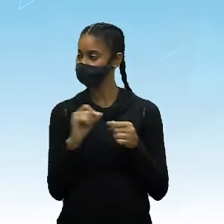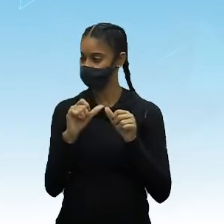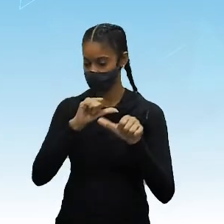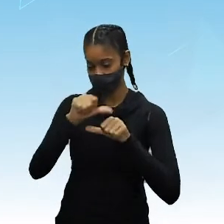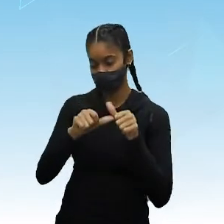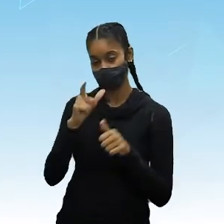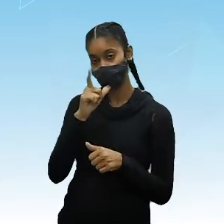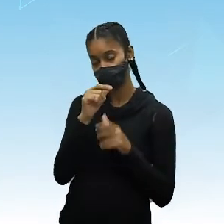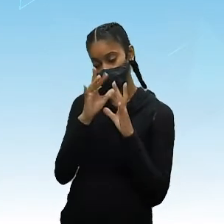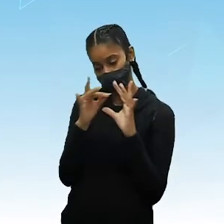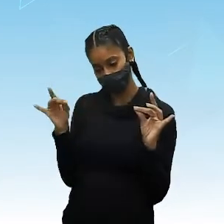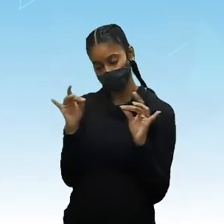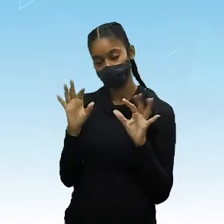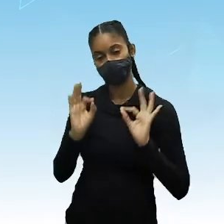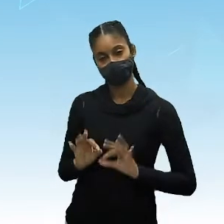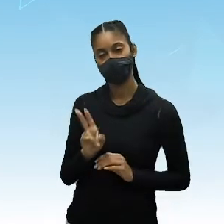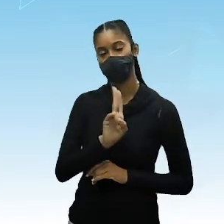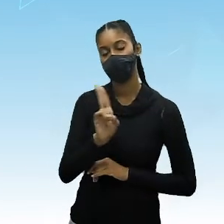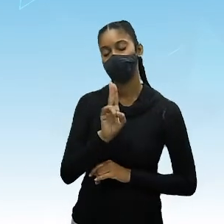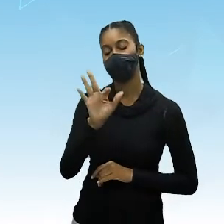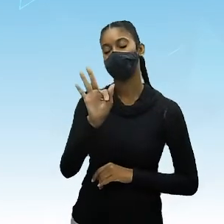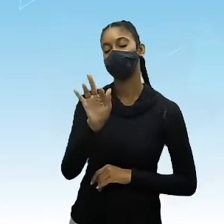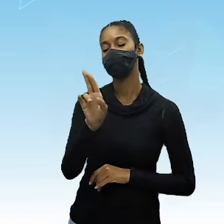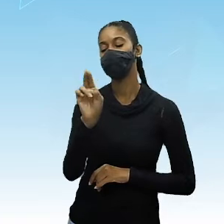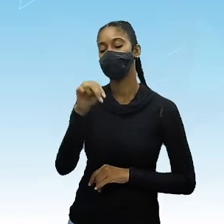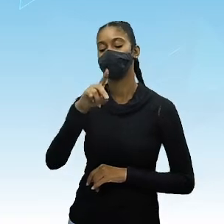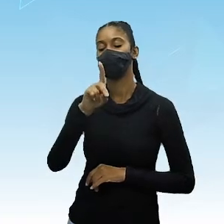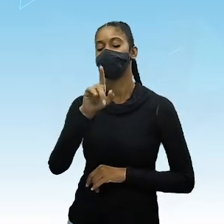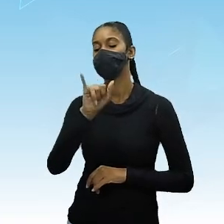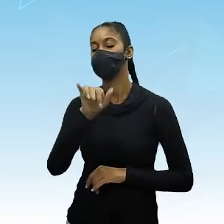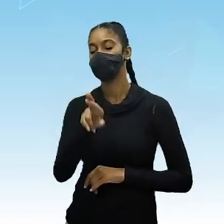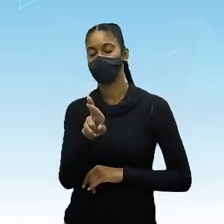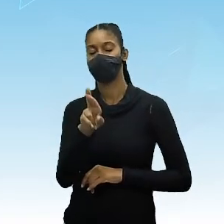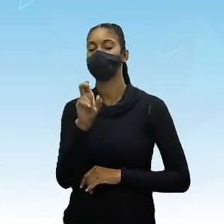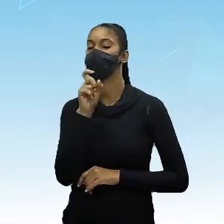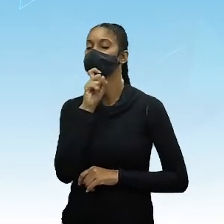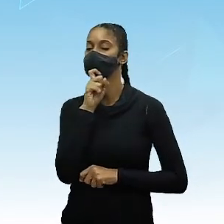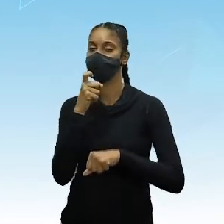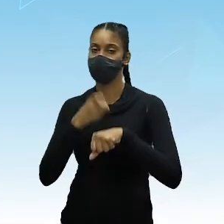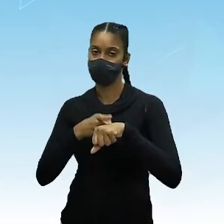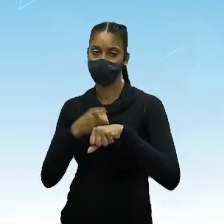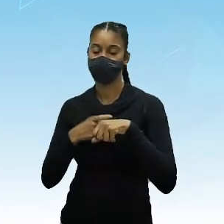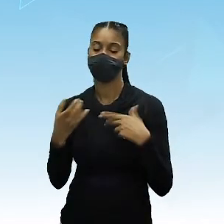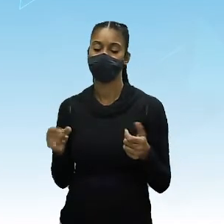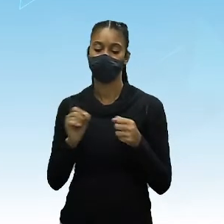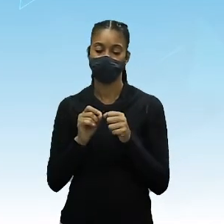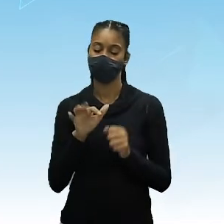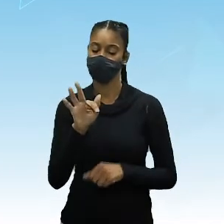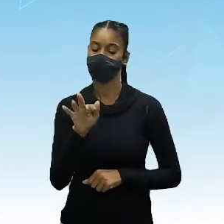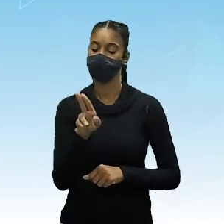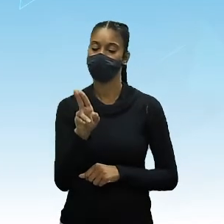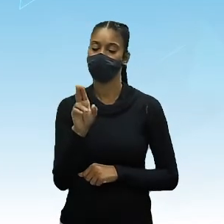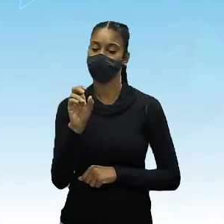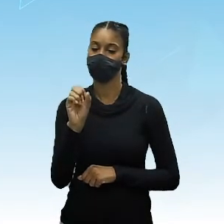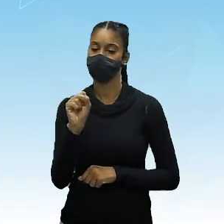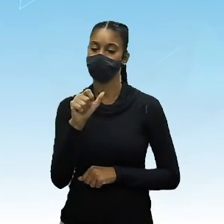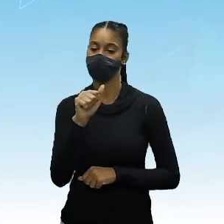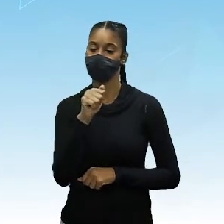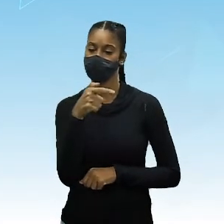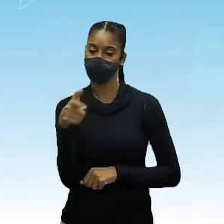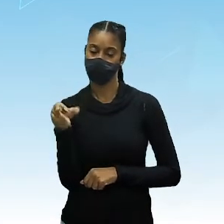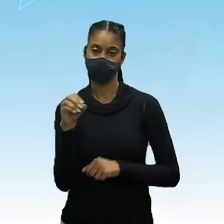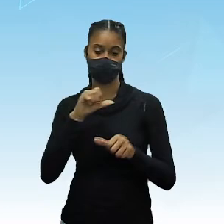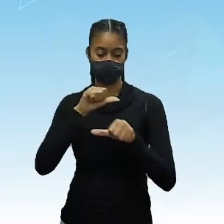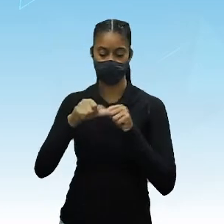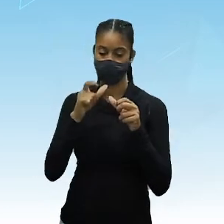líquida. O termo certo é fundir o gelo, tá? E ao fazer a fusão desse gelo,